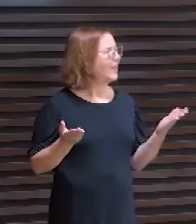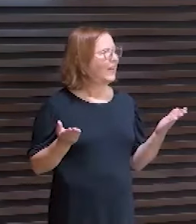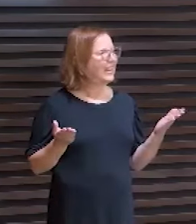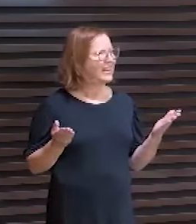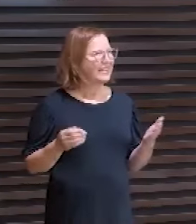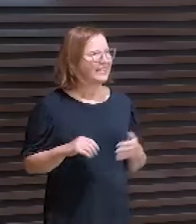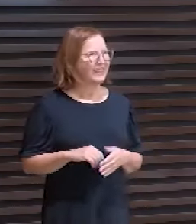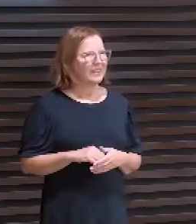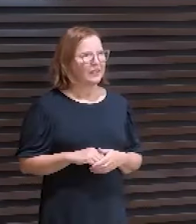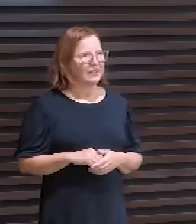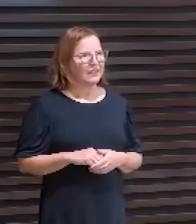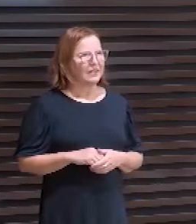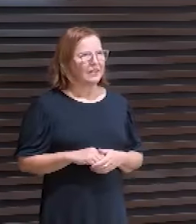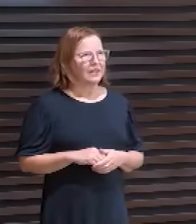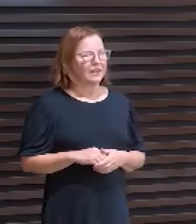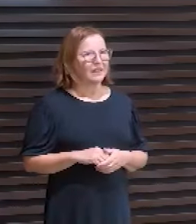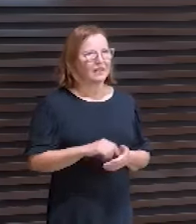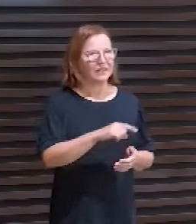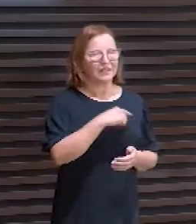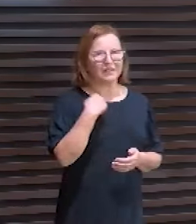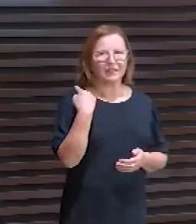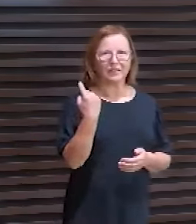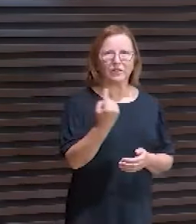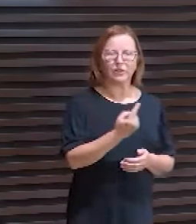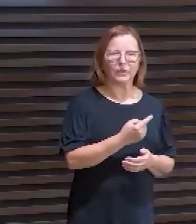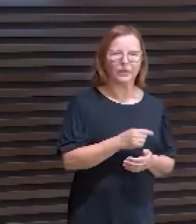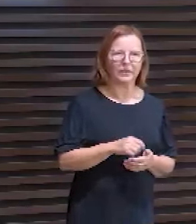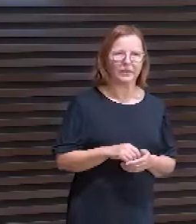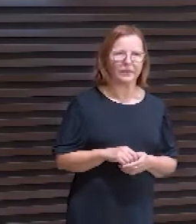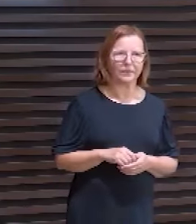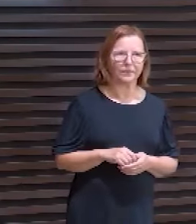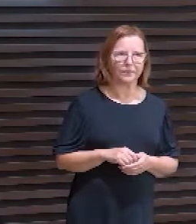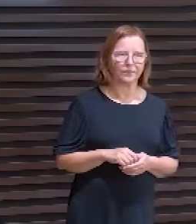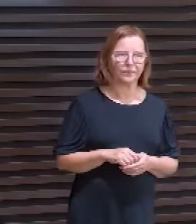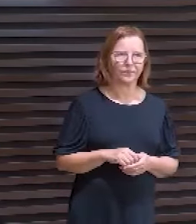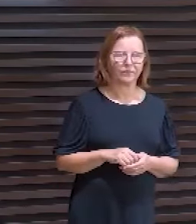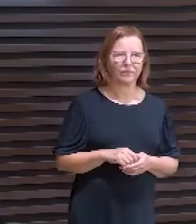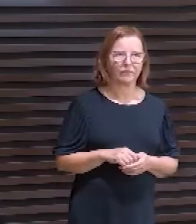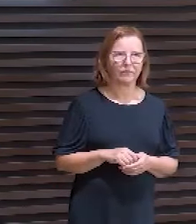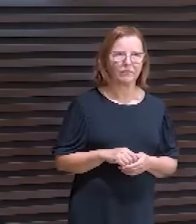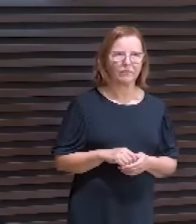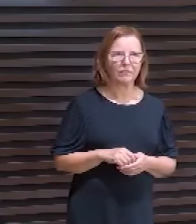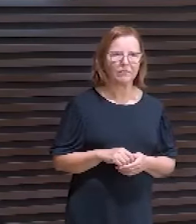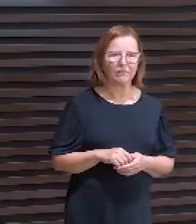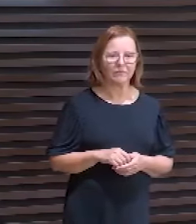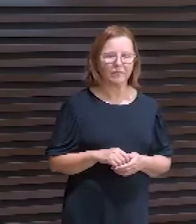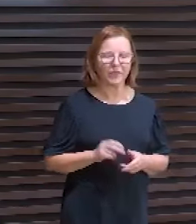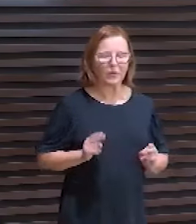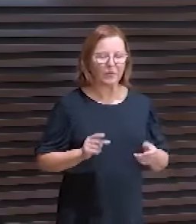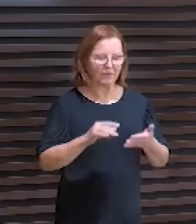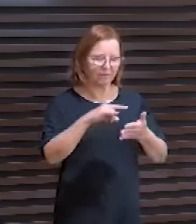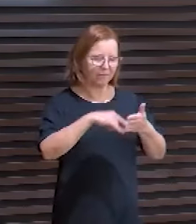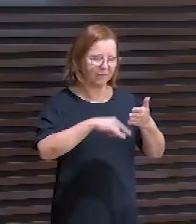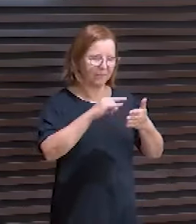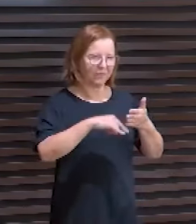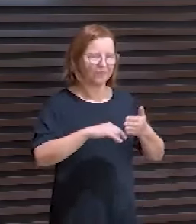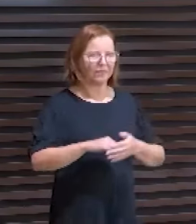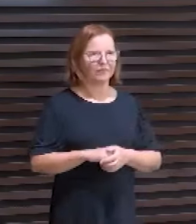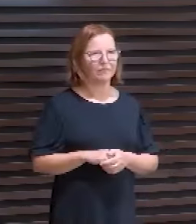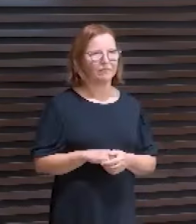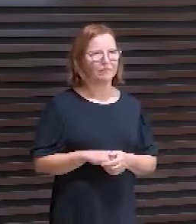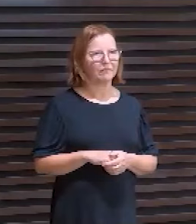Eldo agora nós vamos lá pro qualquer casamento tá na sequência